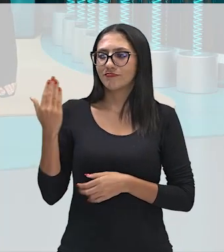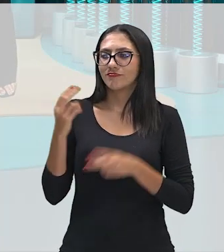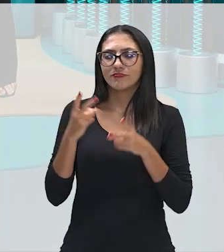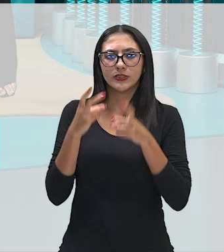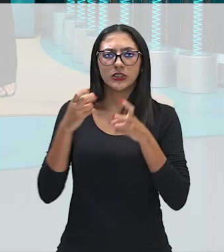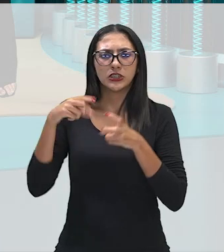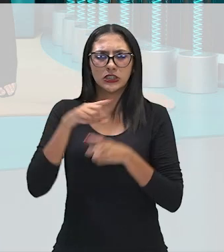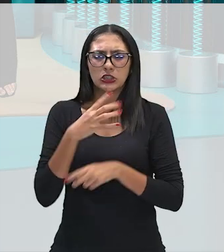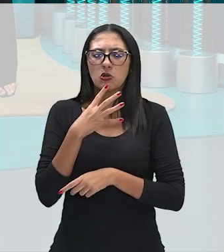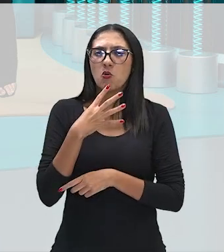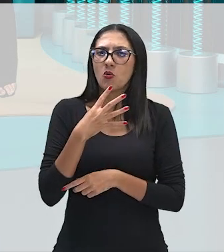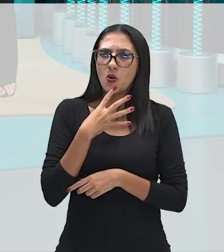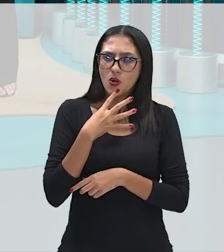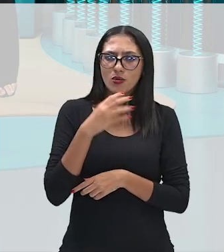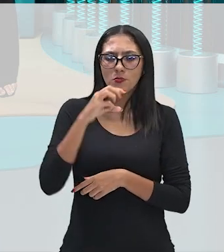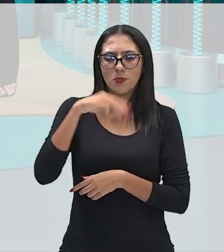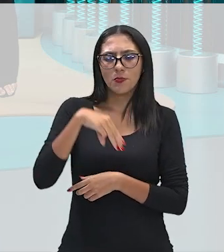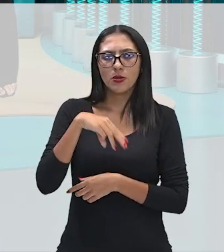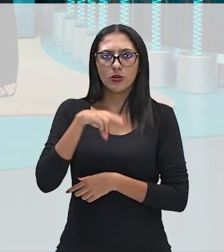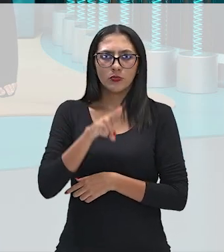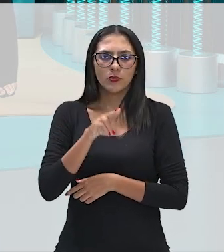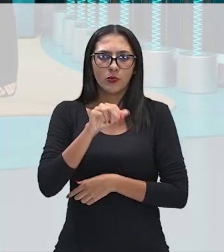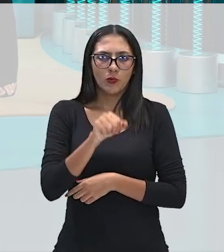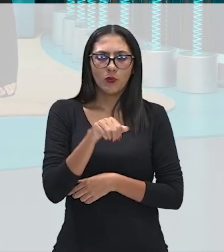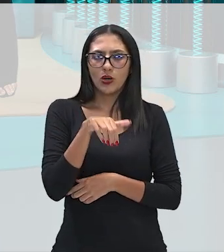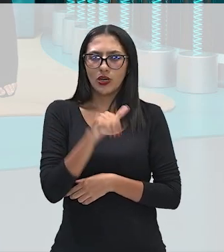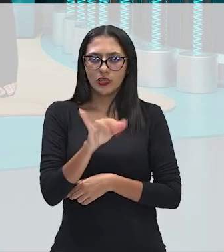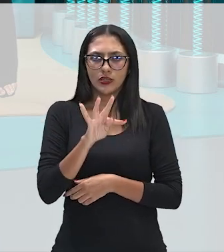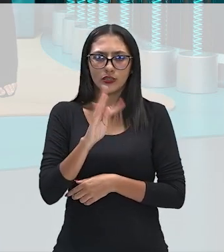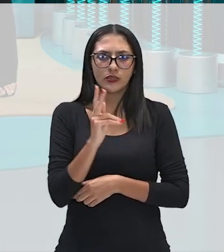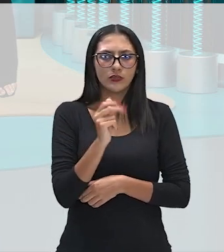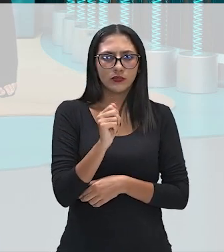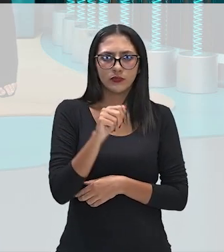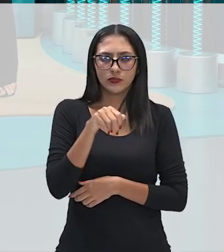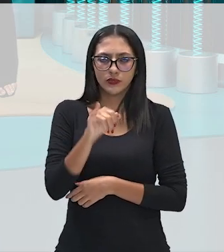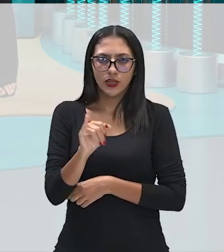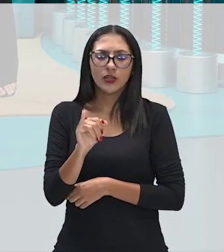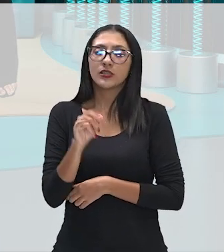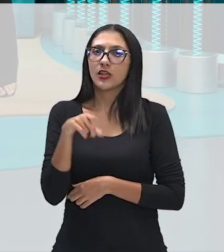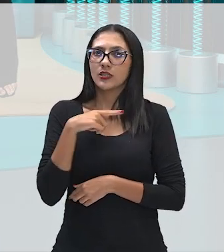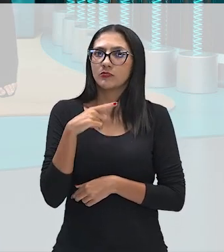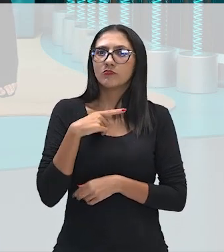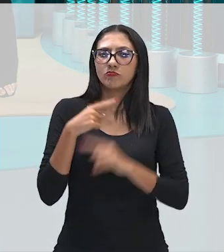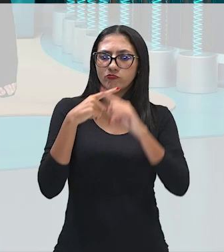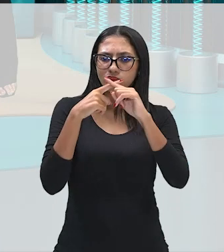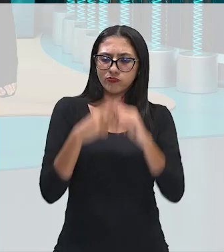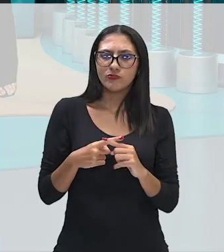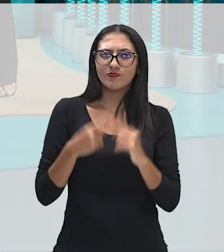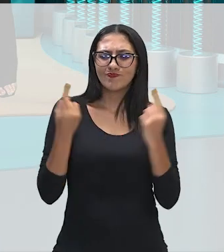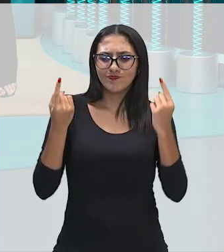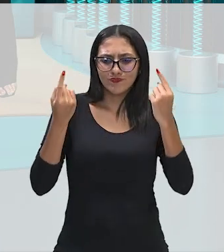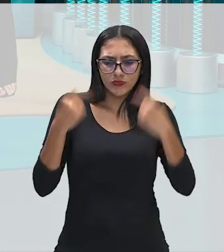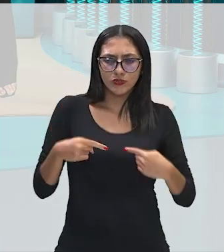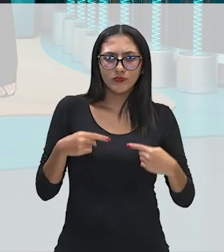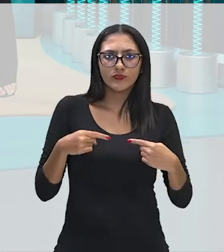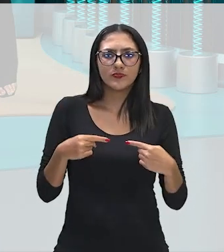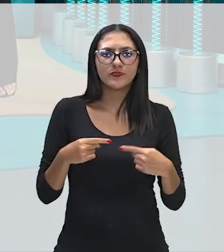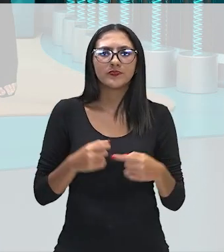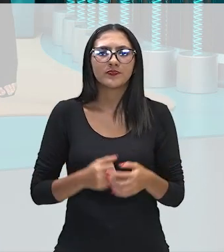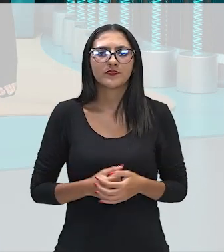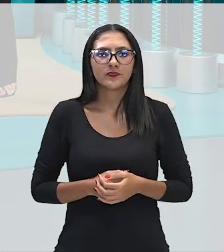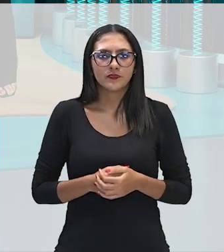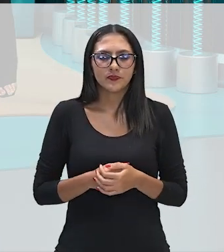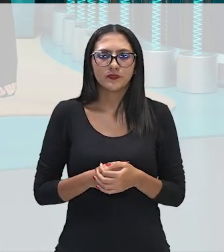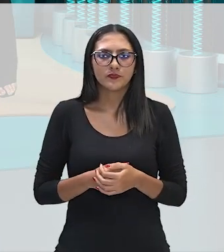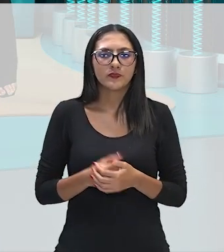no caso, o Muay Thai. O Muay Thai é um esporte de combate, certo? E ele